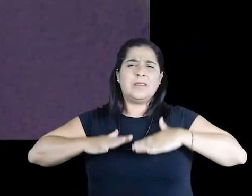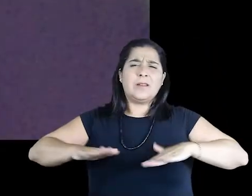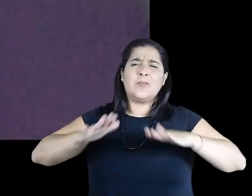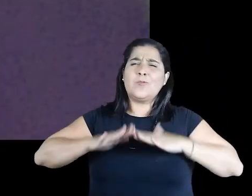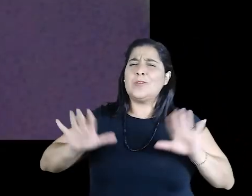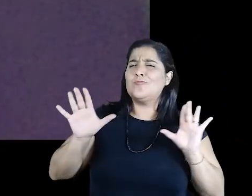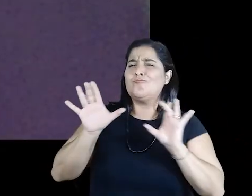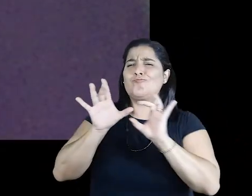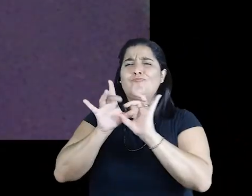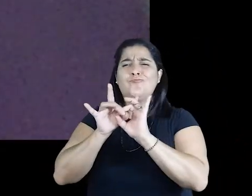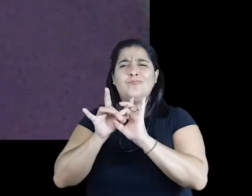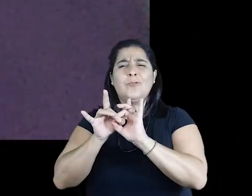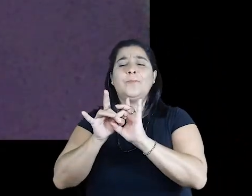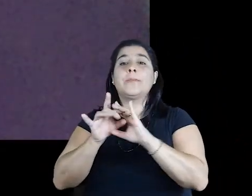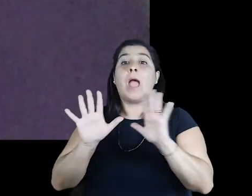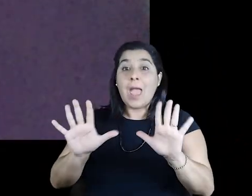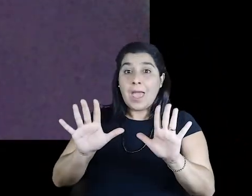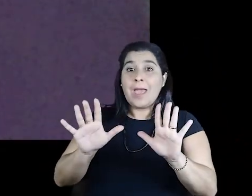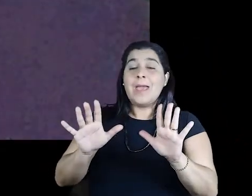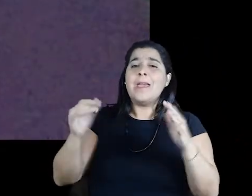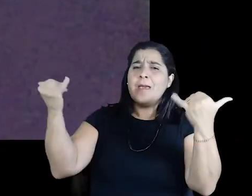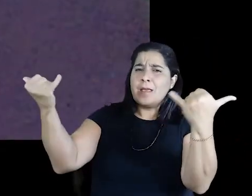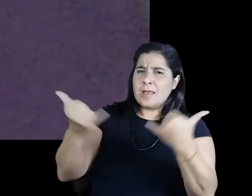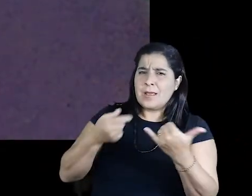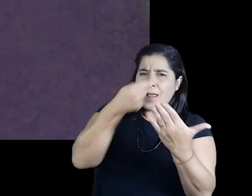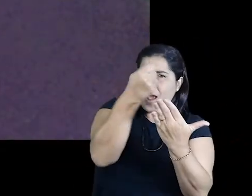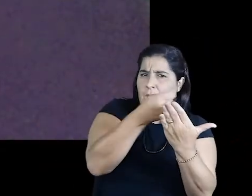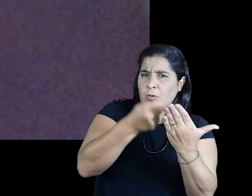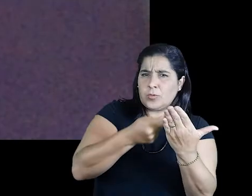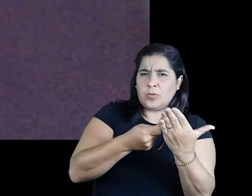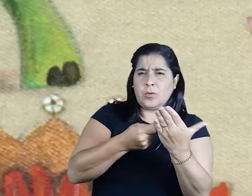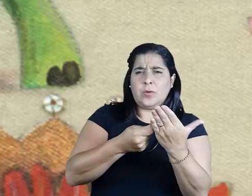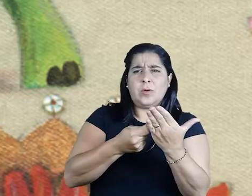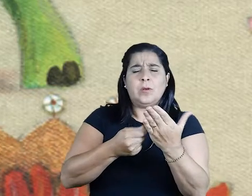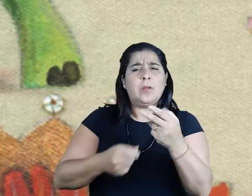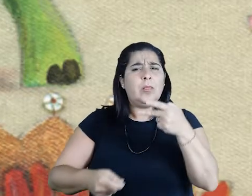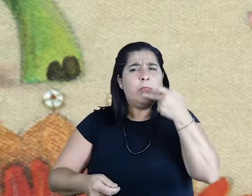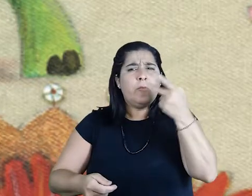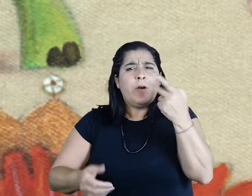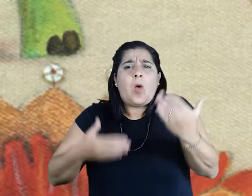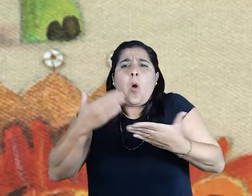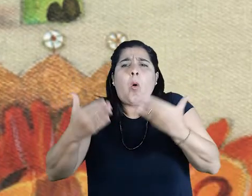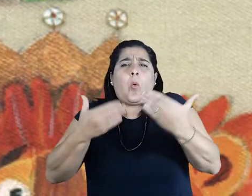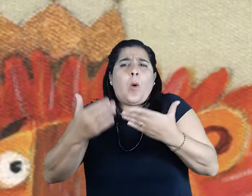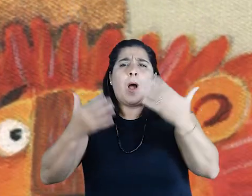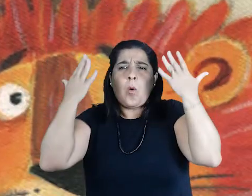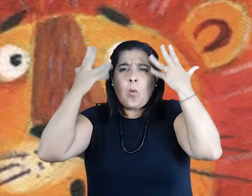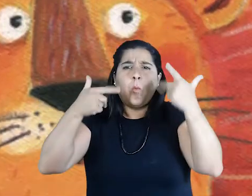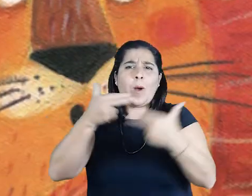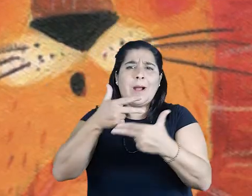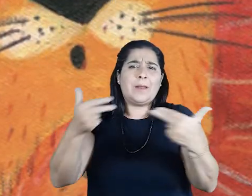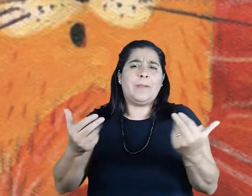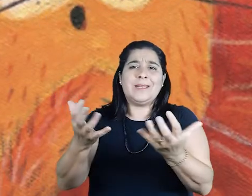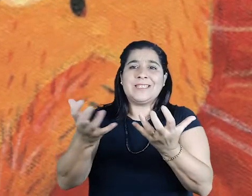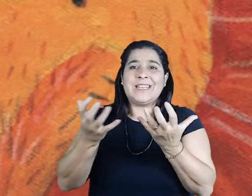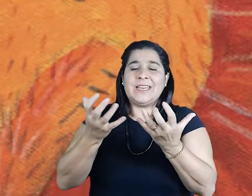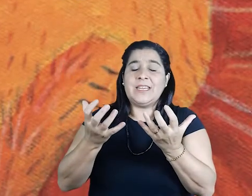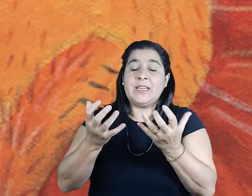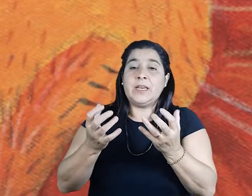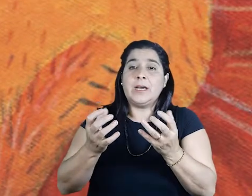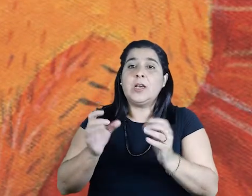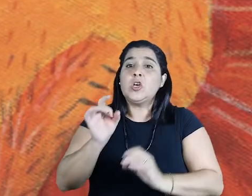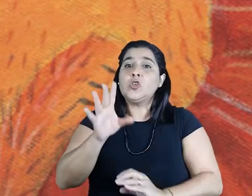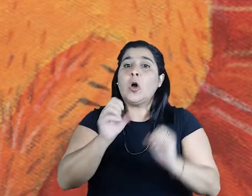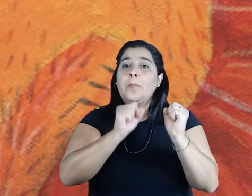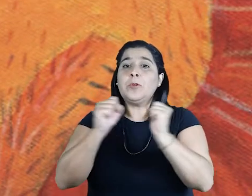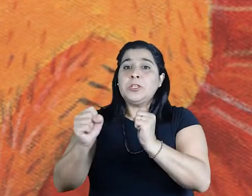demais. Ele não me disse que animal, nem quais eram os animais. Ele falou que ele queria que fossem animais brasileiros, mas eu podia escolher. E aí eu podia